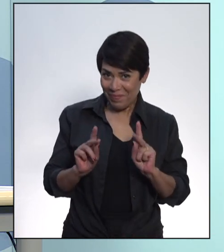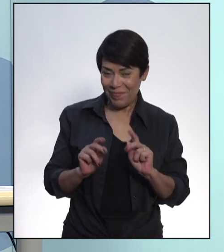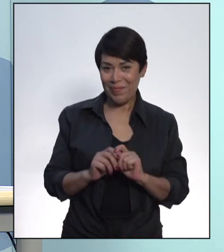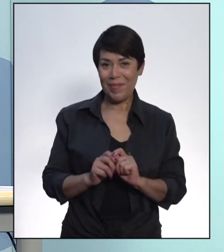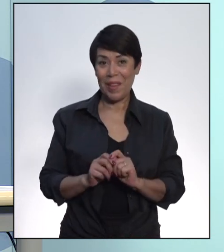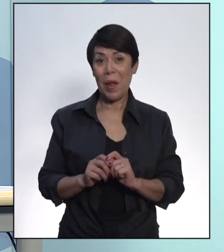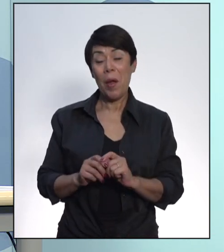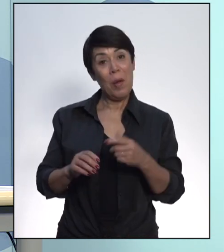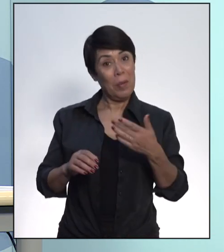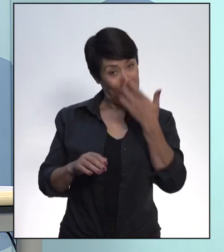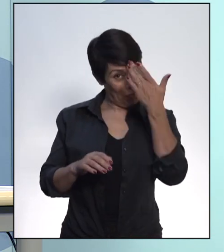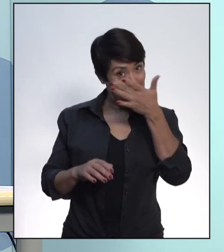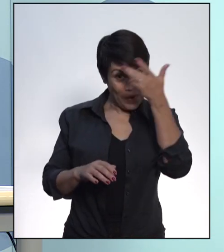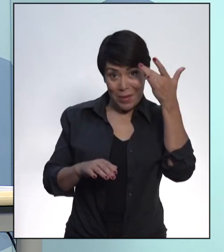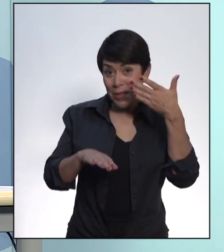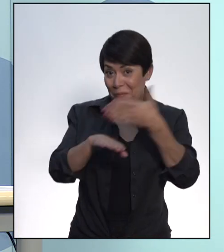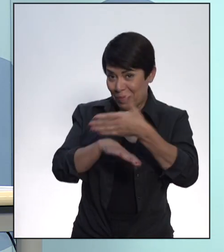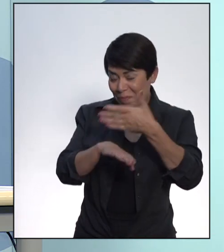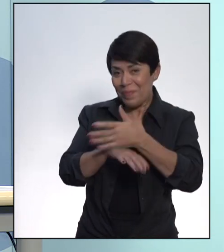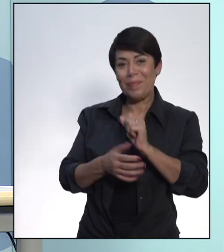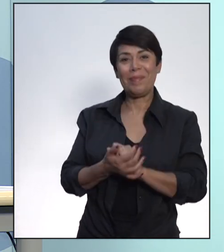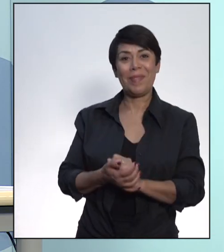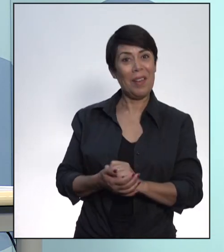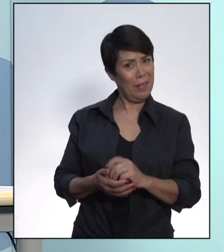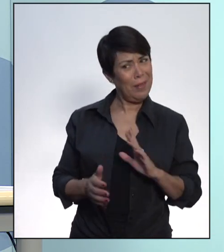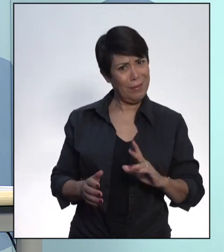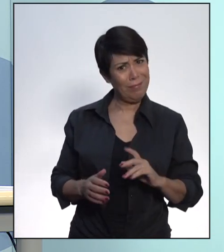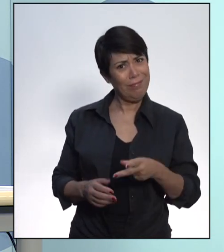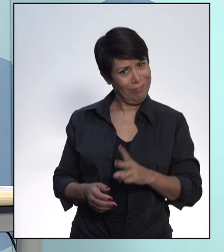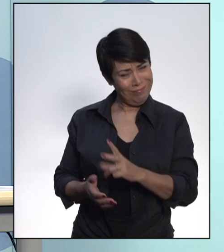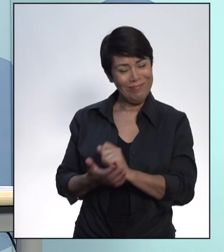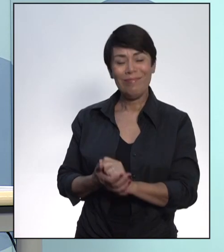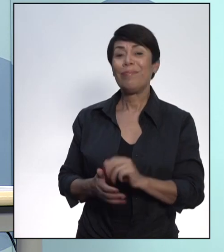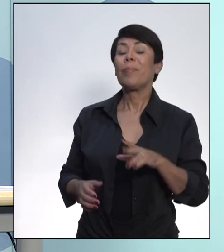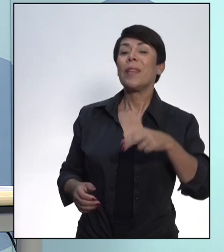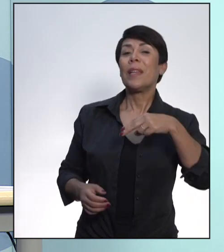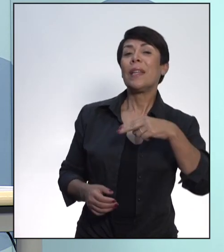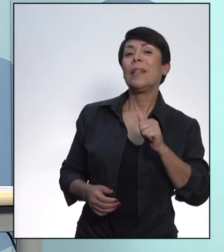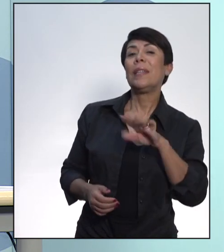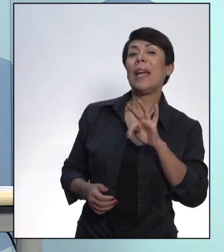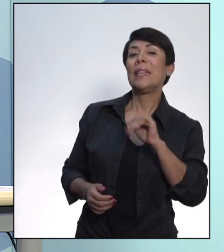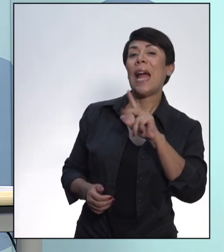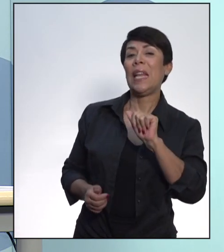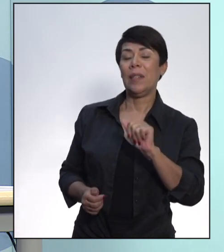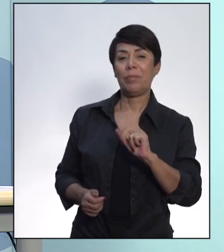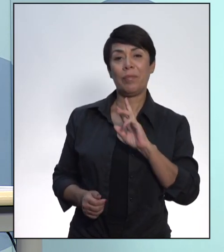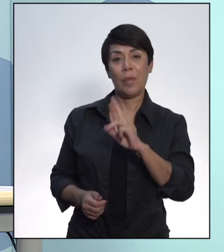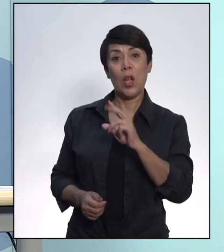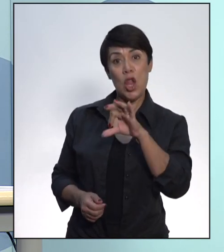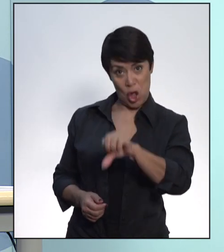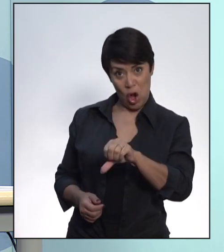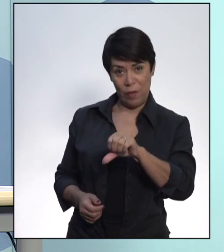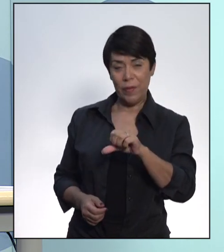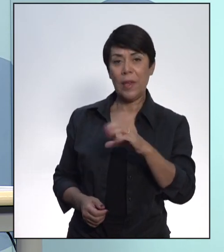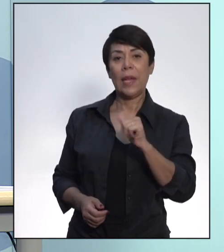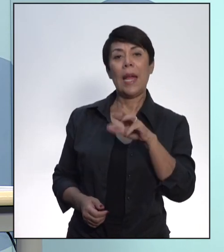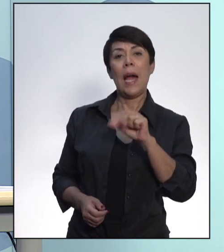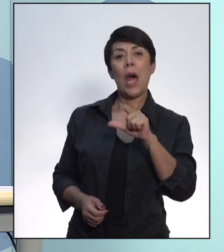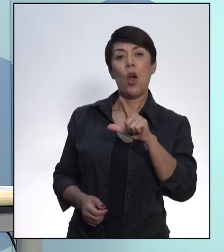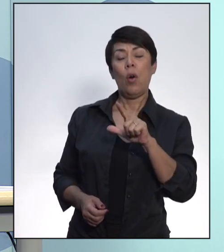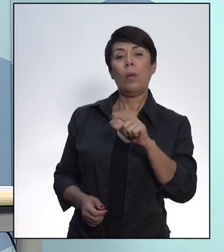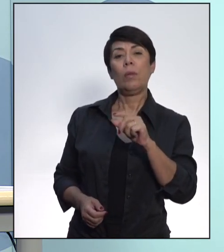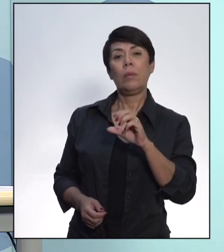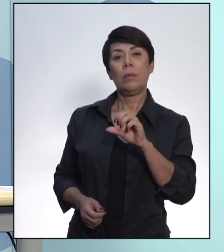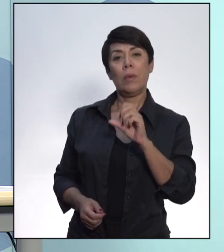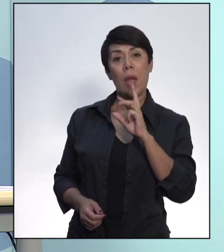pessoal aqui participando, firme e forte aqui, ó. Então, a Natália colocou 9. Carolina colocou 9. Tem que ver o que